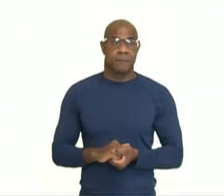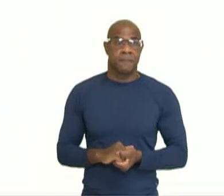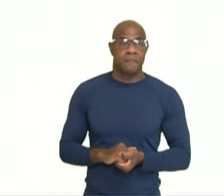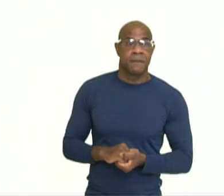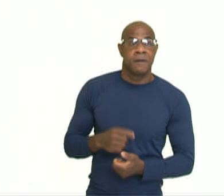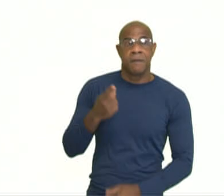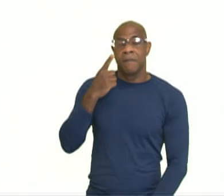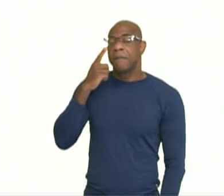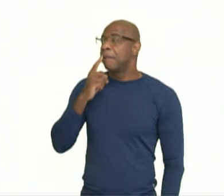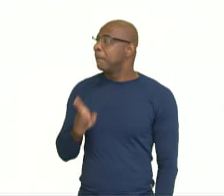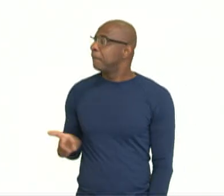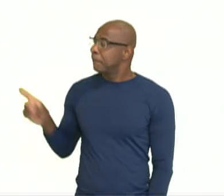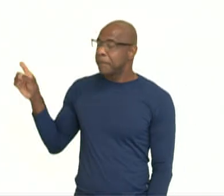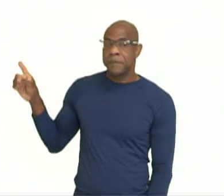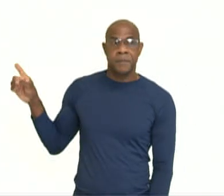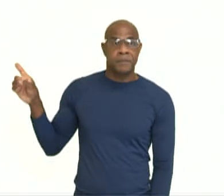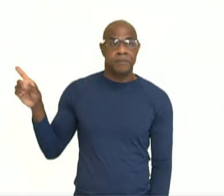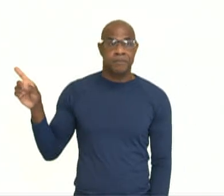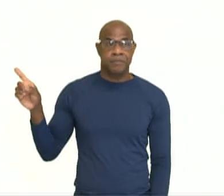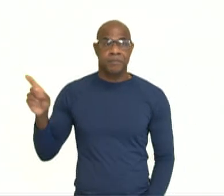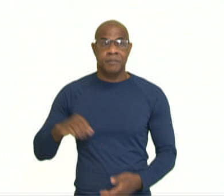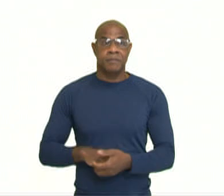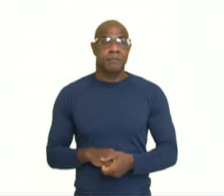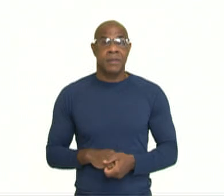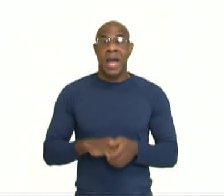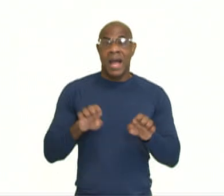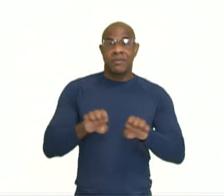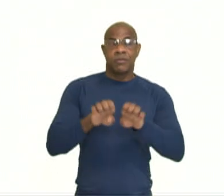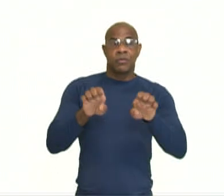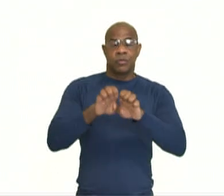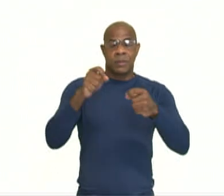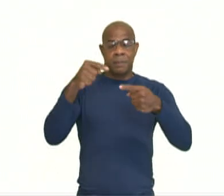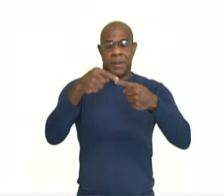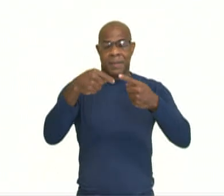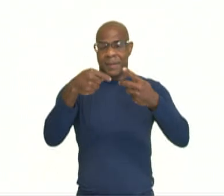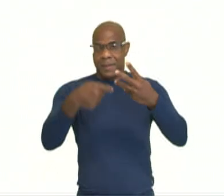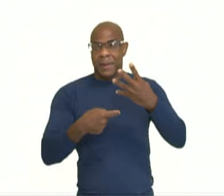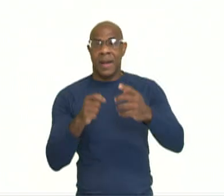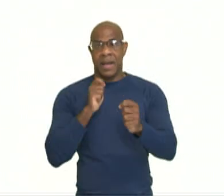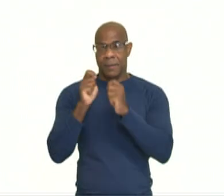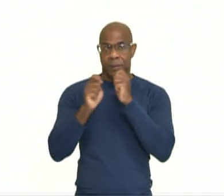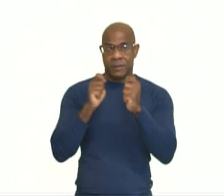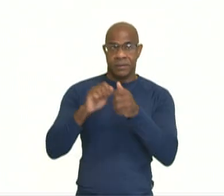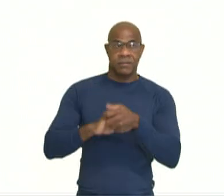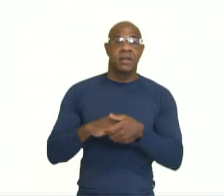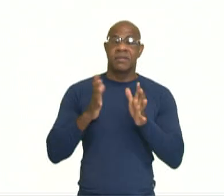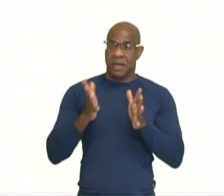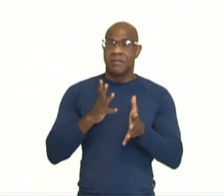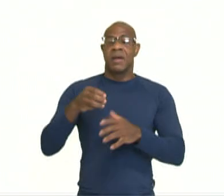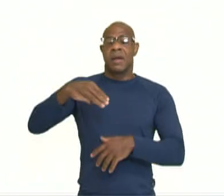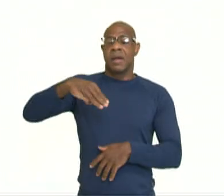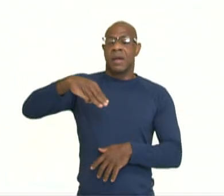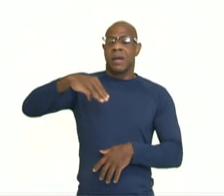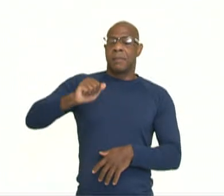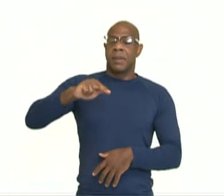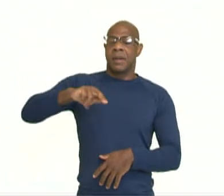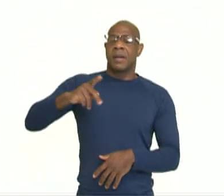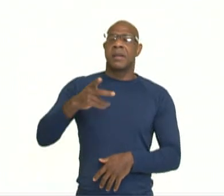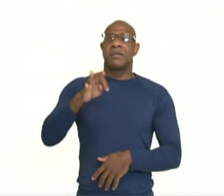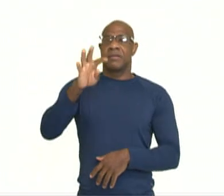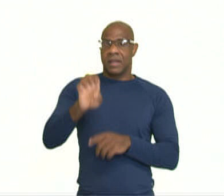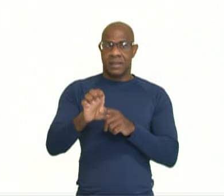Vamos ver aqui uma parte interessante da estrutura da reportagem. Nós já vimos a manchete, a linha